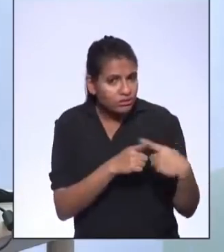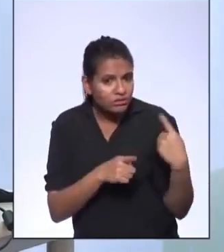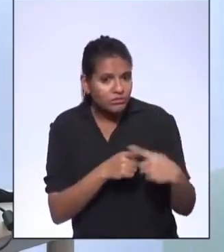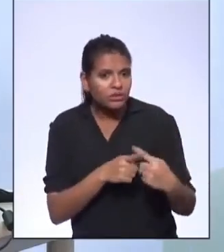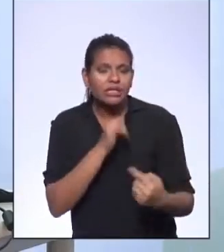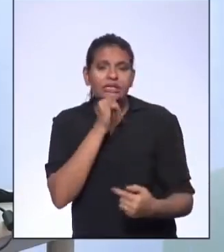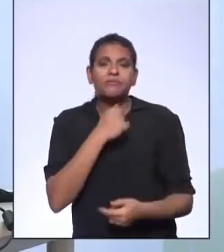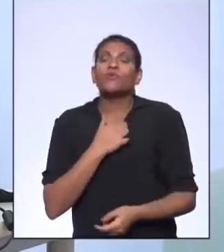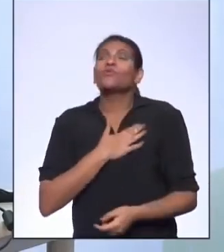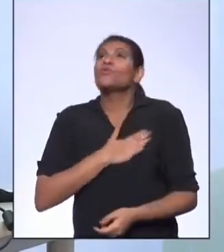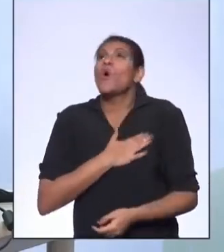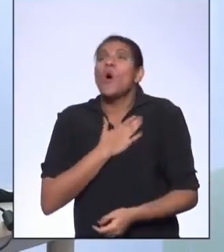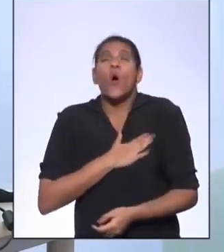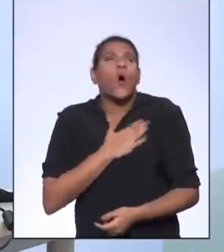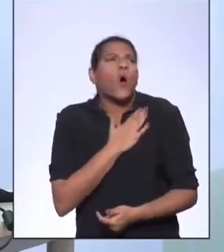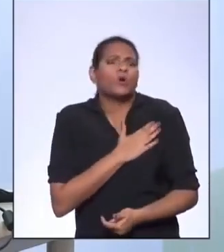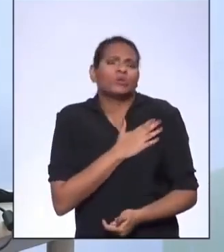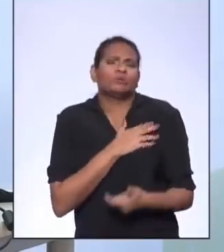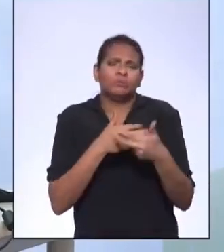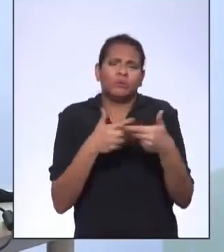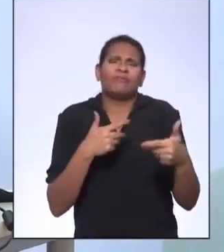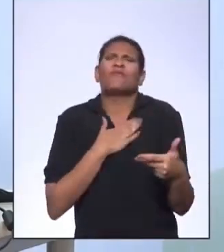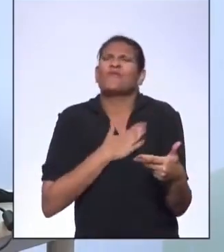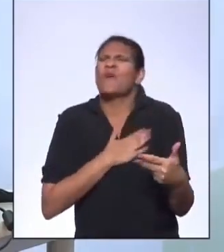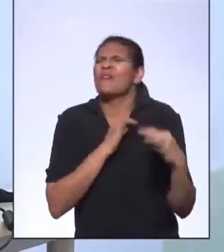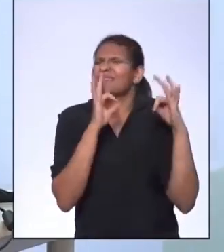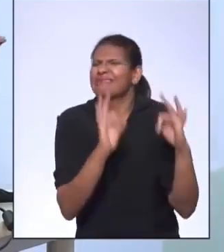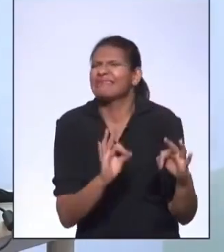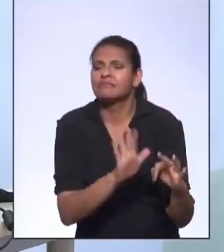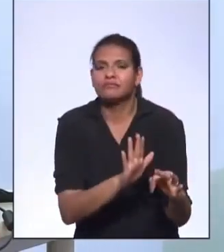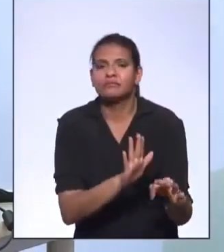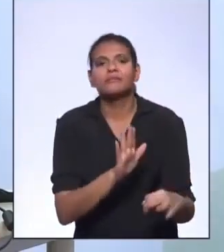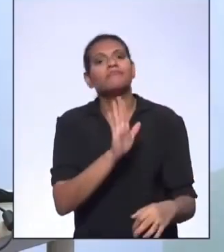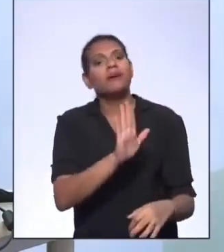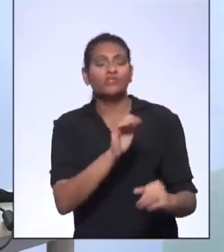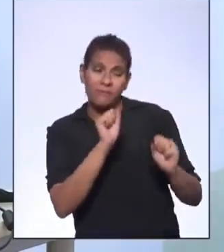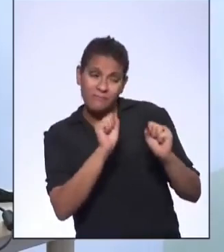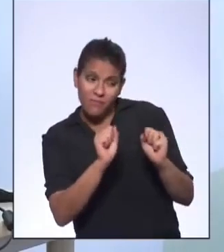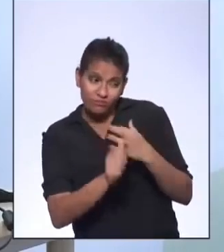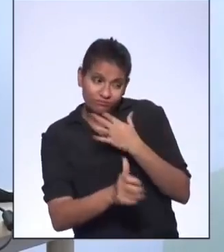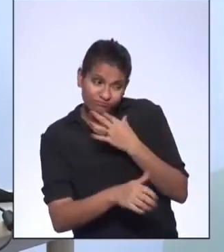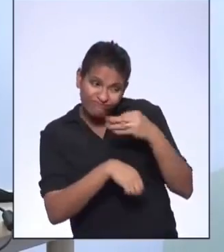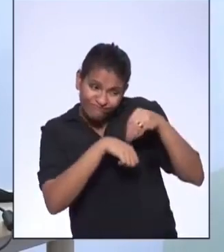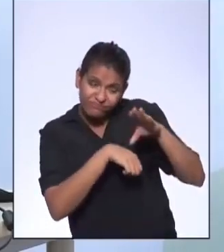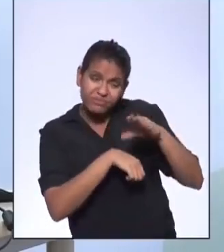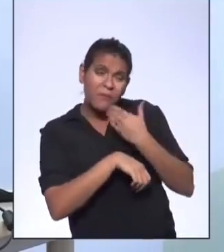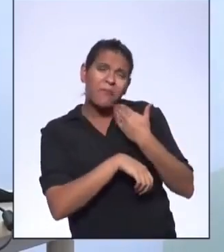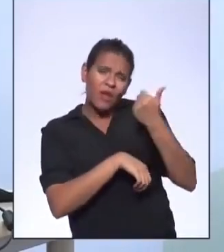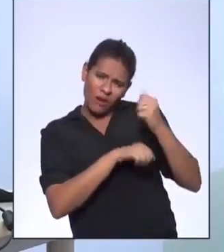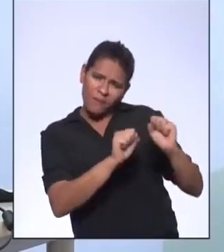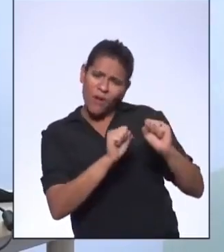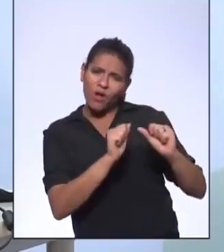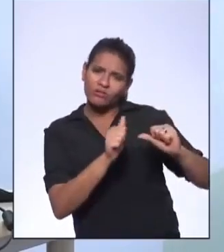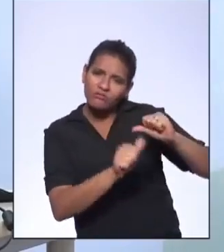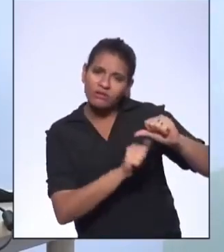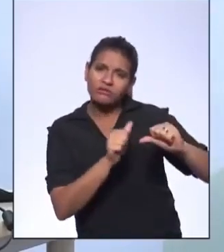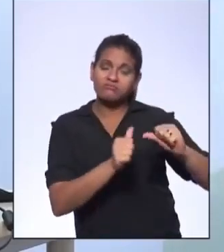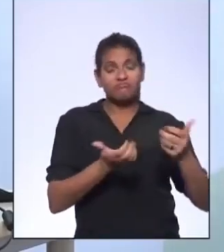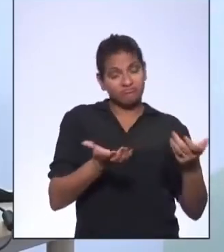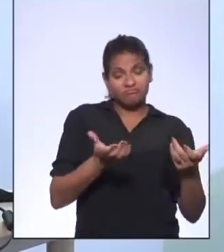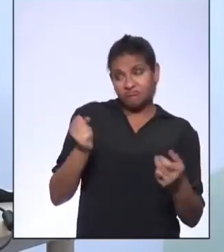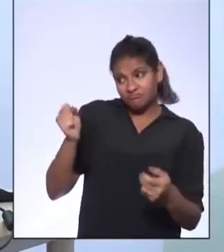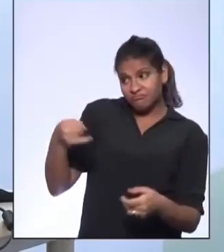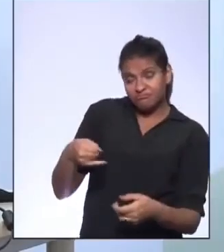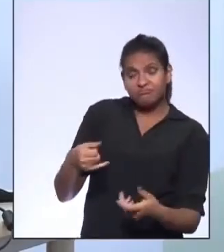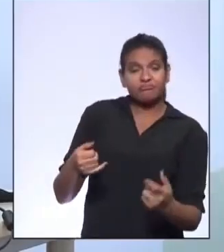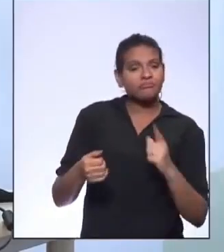Eu gosto muito disso, mas seria melhor dessa maneira. Sim. E a gente entender que existem essas estruturas, mas